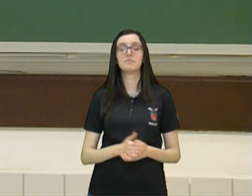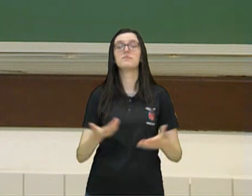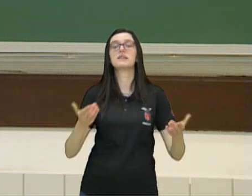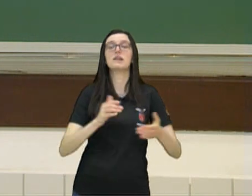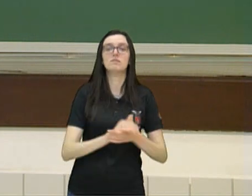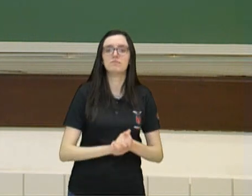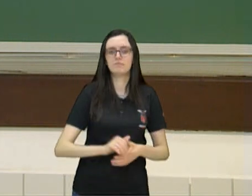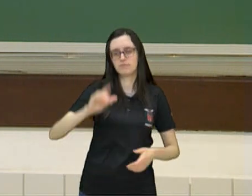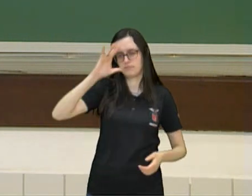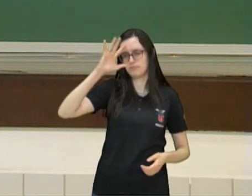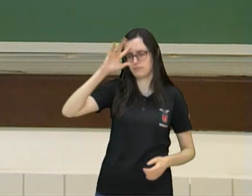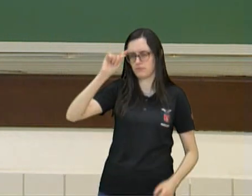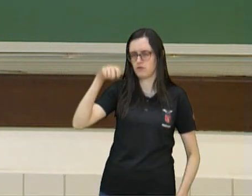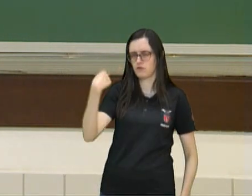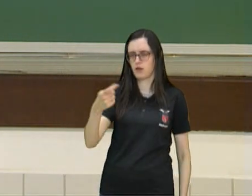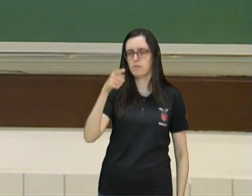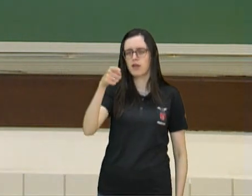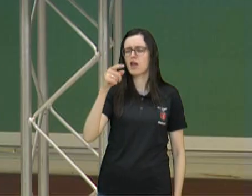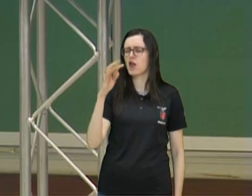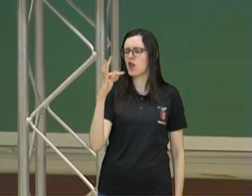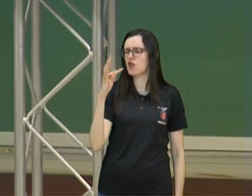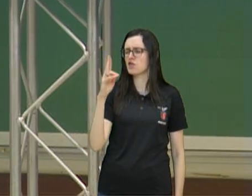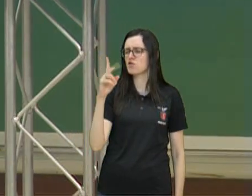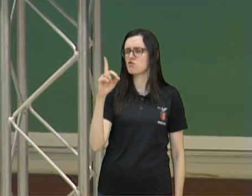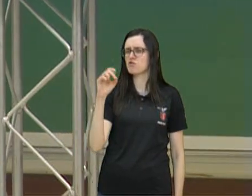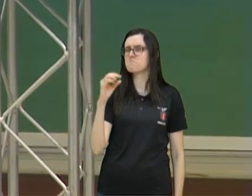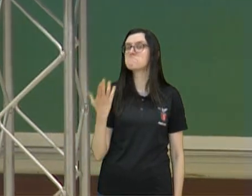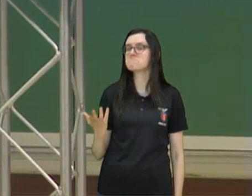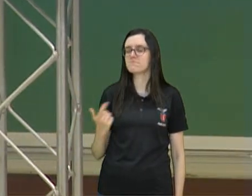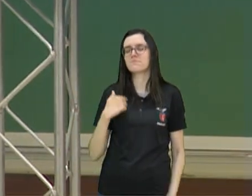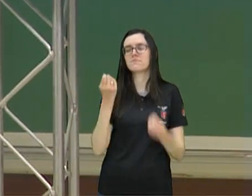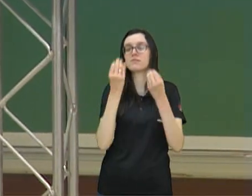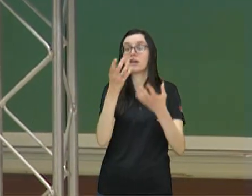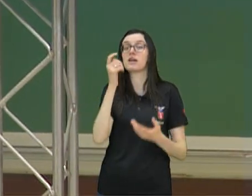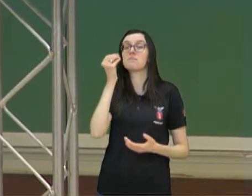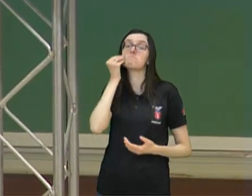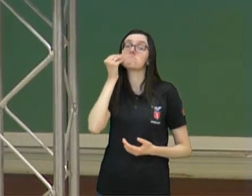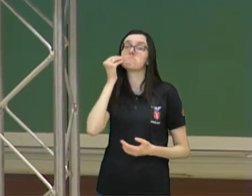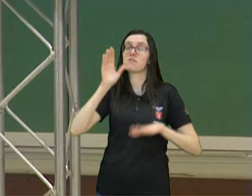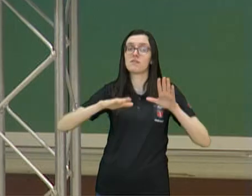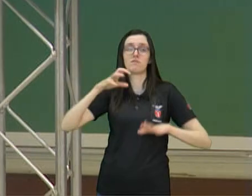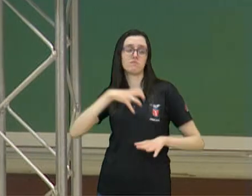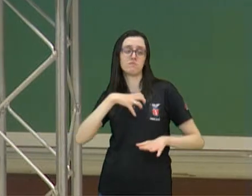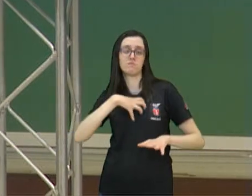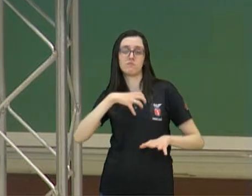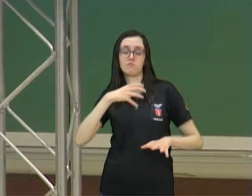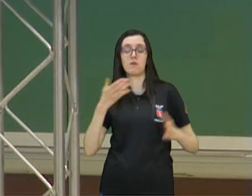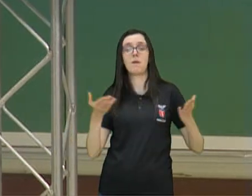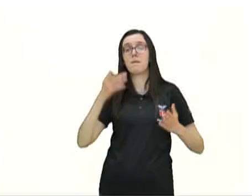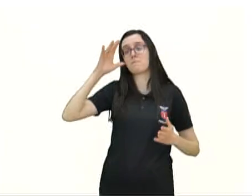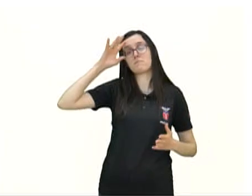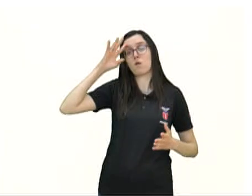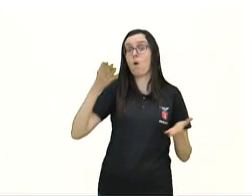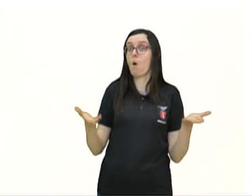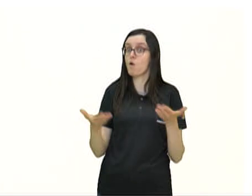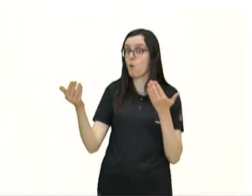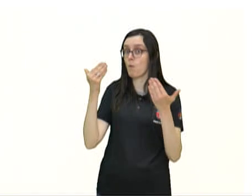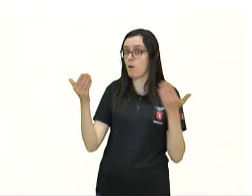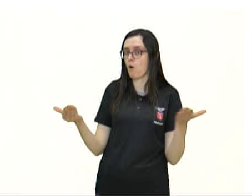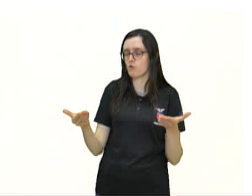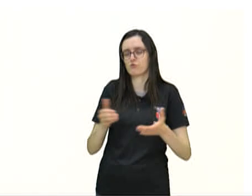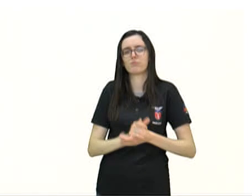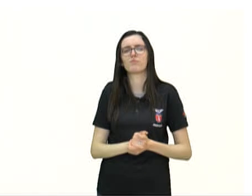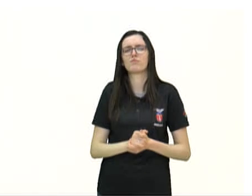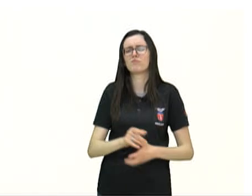Então, refletiram a respeito desse tudo? Vou dar uma possibilidade para vocês, certo? Pensando nos dias de hoje. Podemos entender